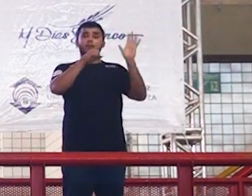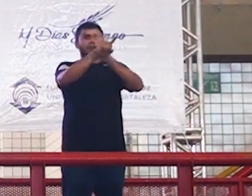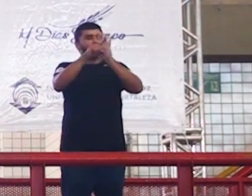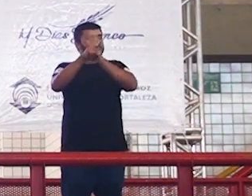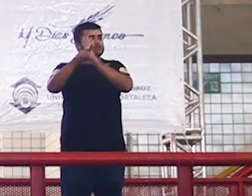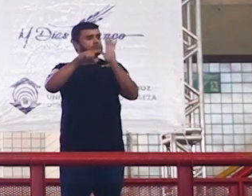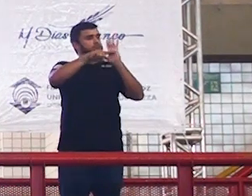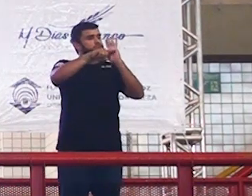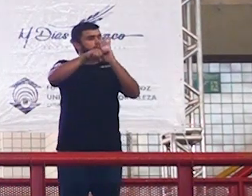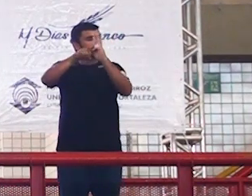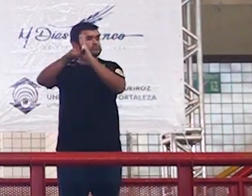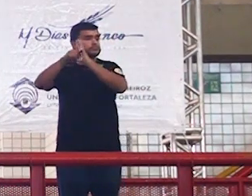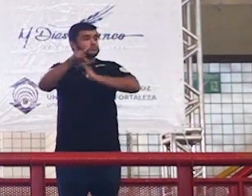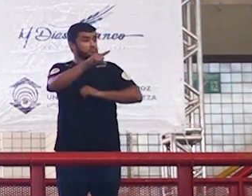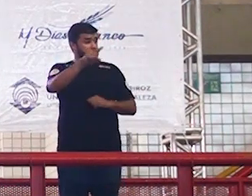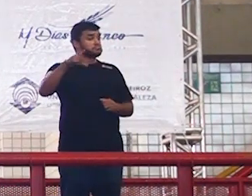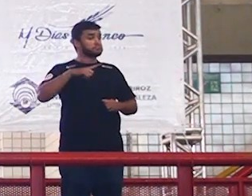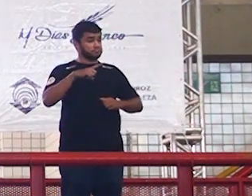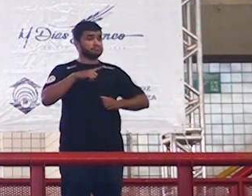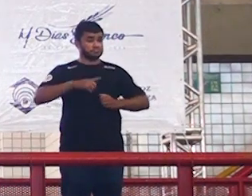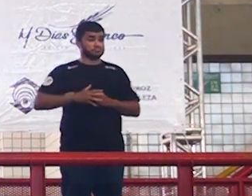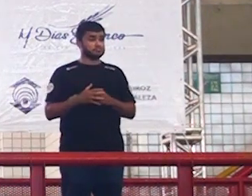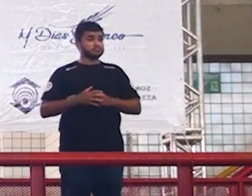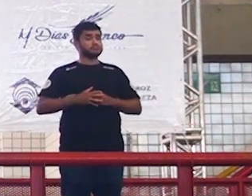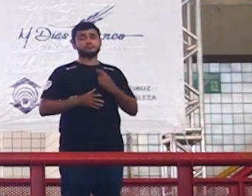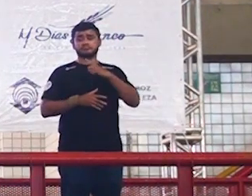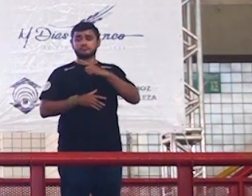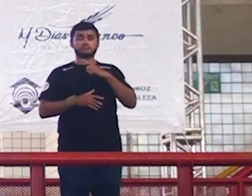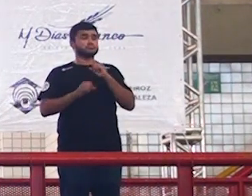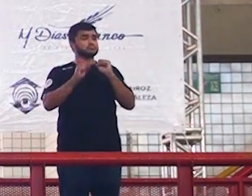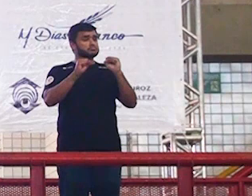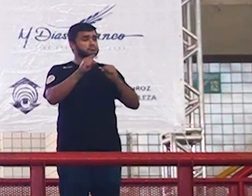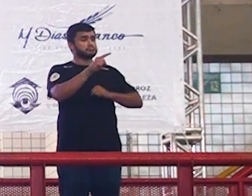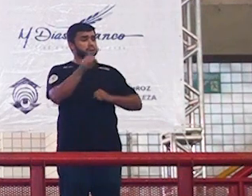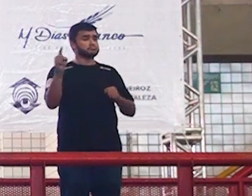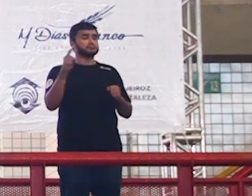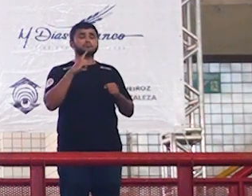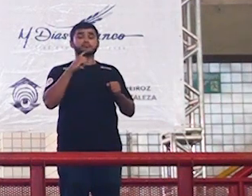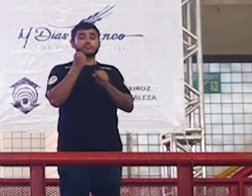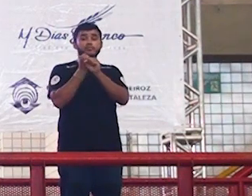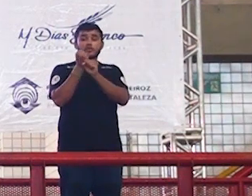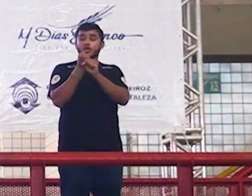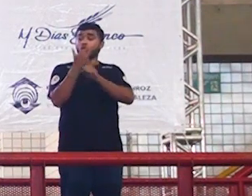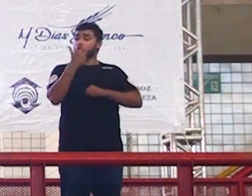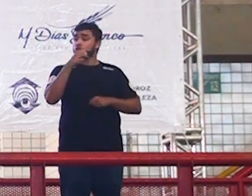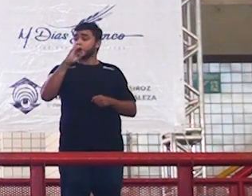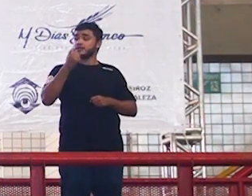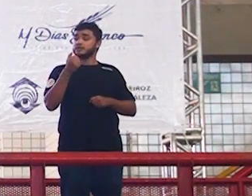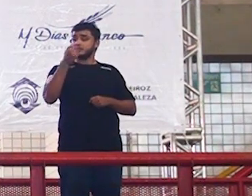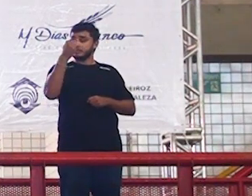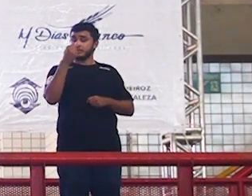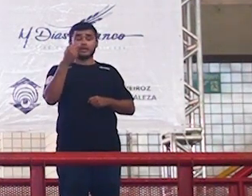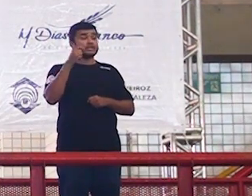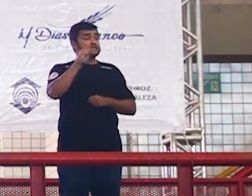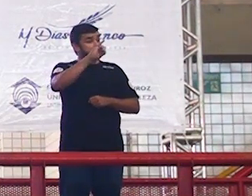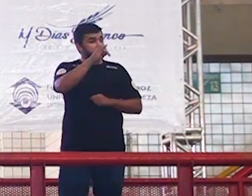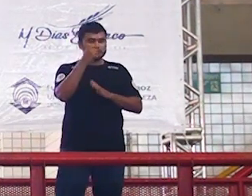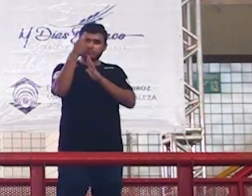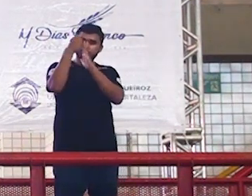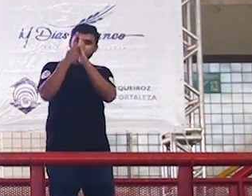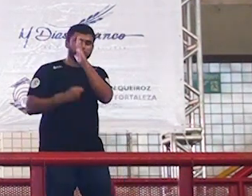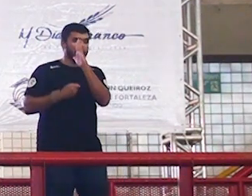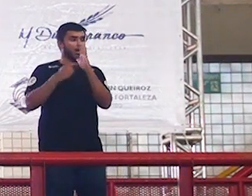Consulta popular. Isso é mostrar, ó, você vai escrever na redação. Em 2017, o MEC,